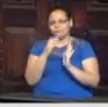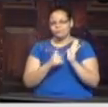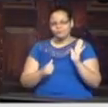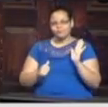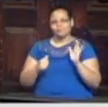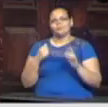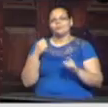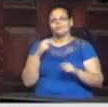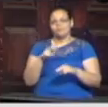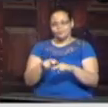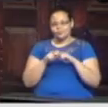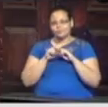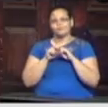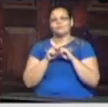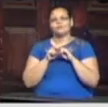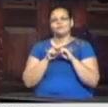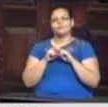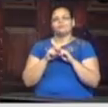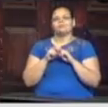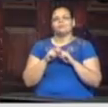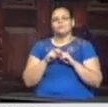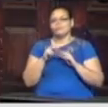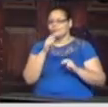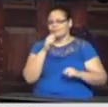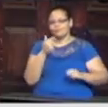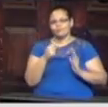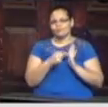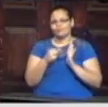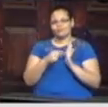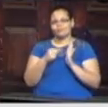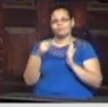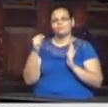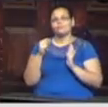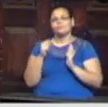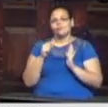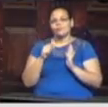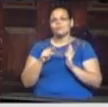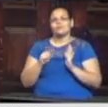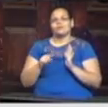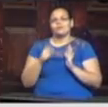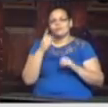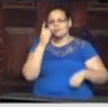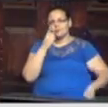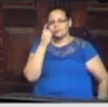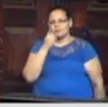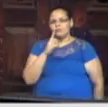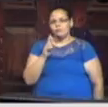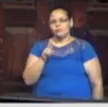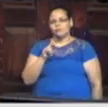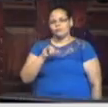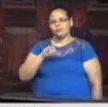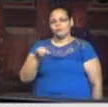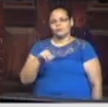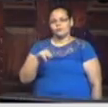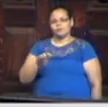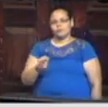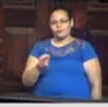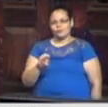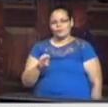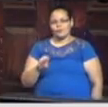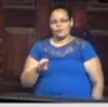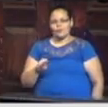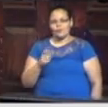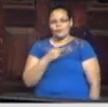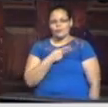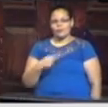insubsistência os 2 destaques propostos pela deputada Rejane. Senhor